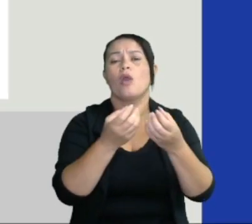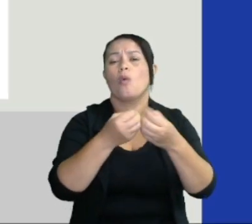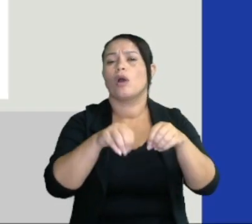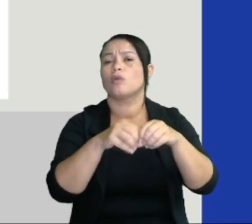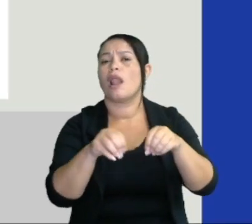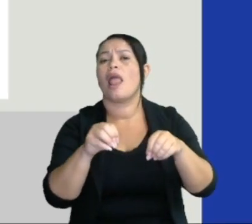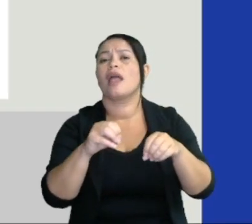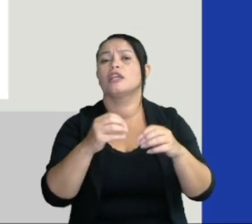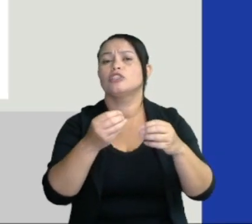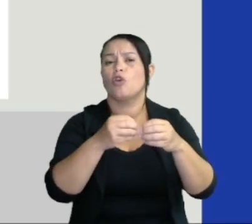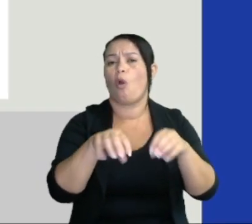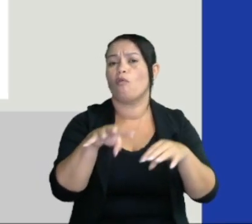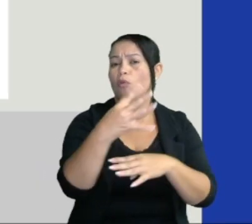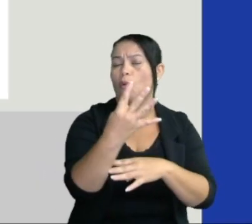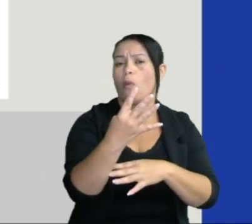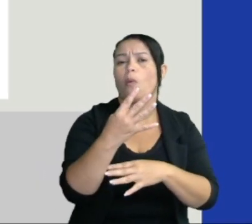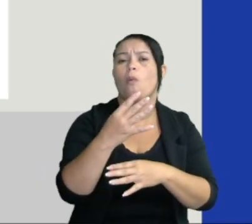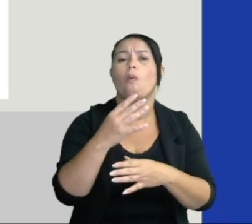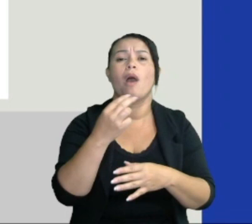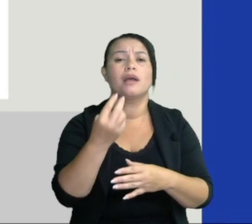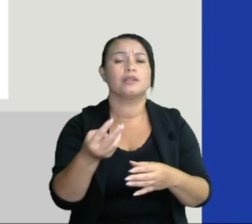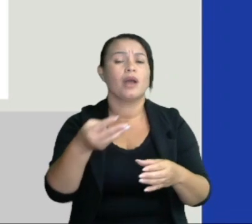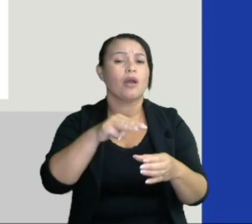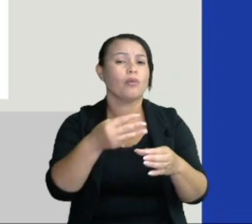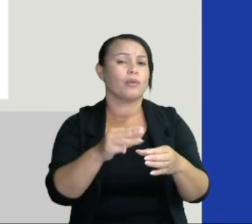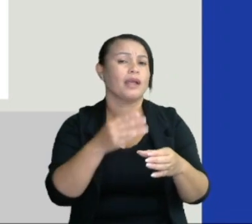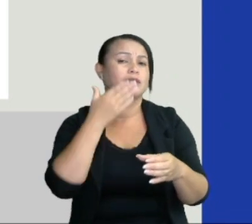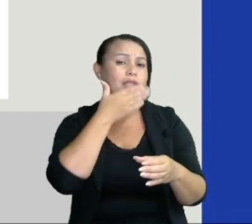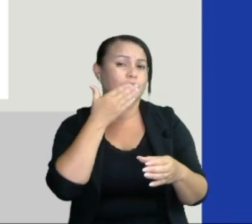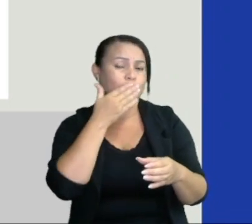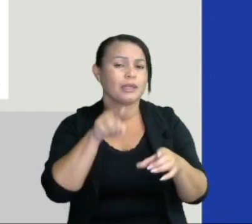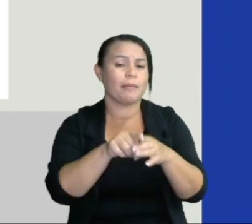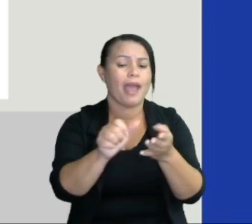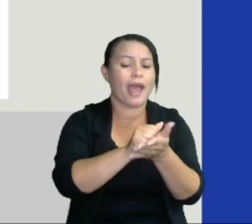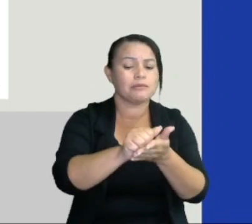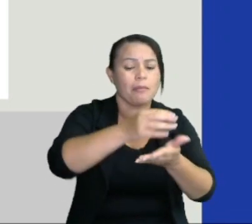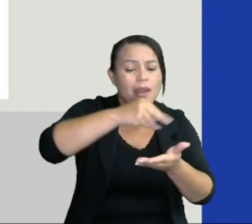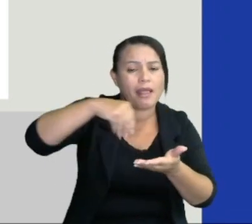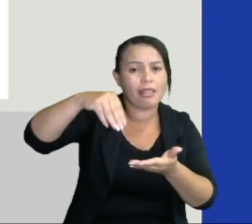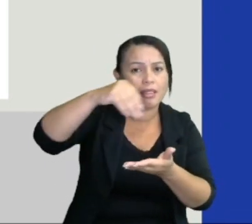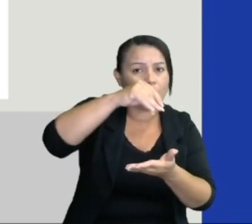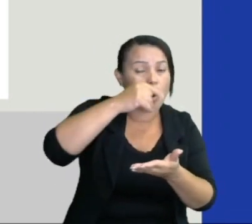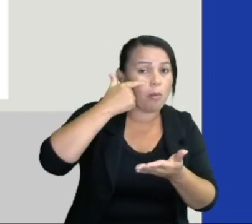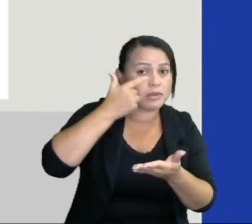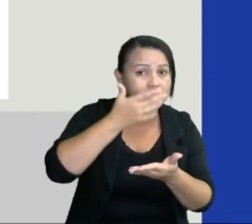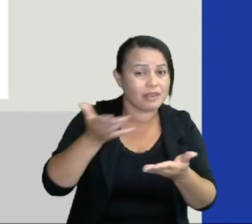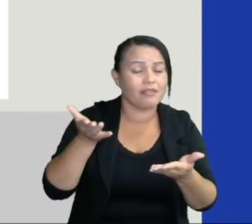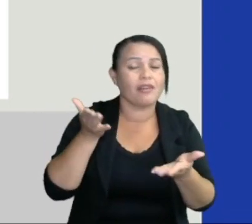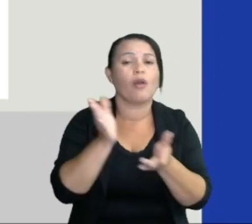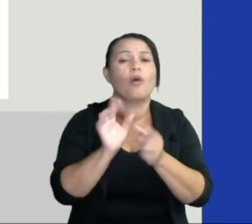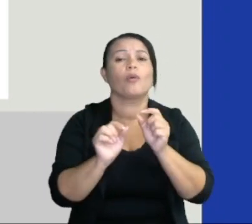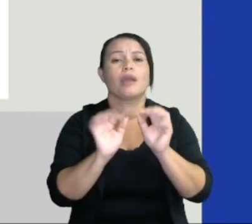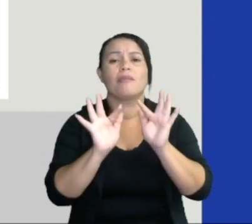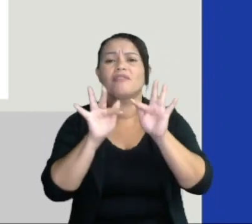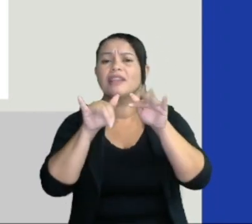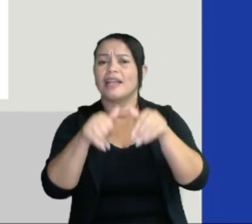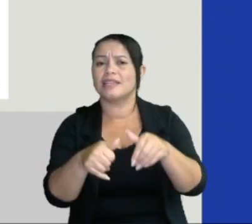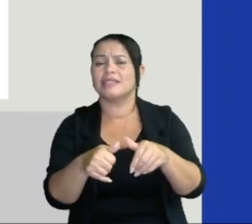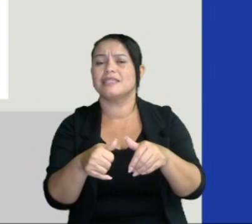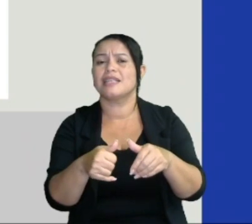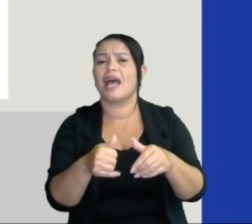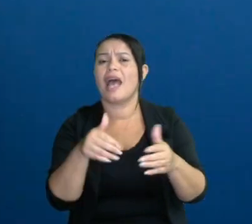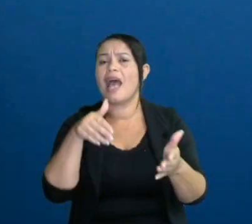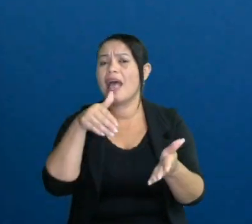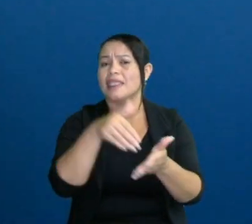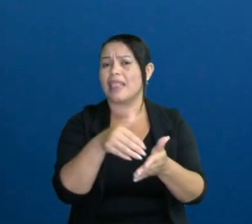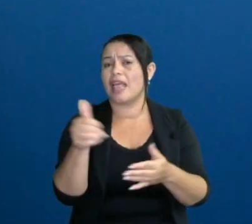açúcar, raspas de 2 limões para decorar. Fazendo a proporção, a receita final para servir